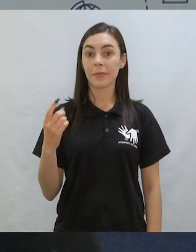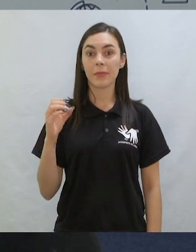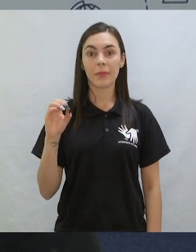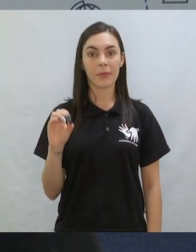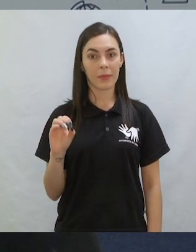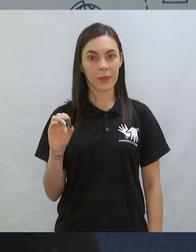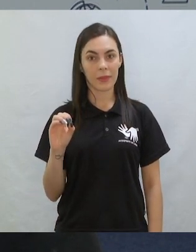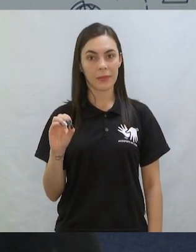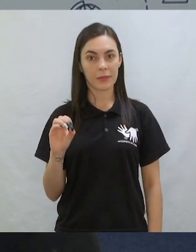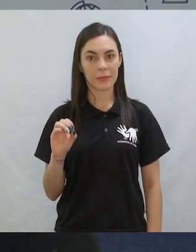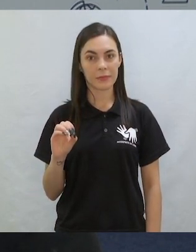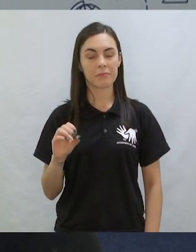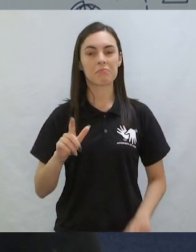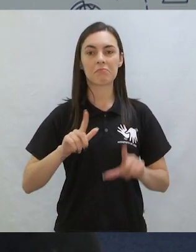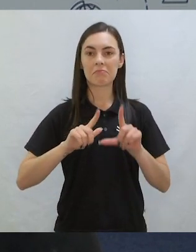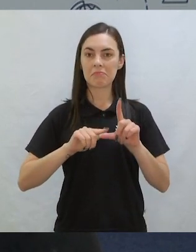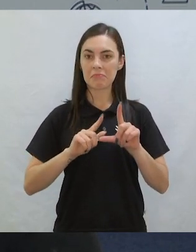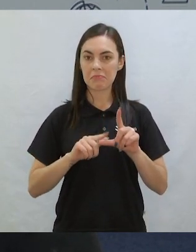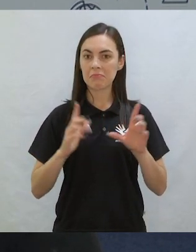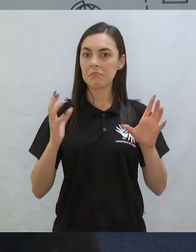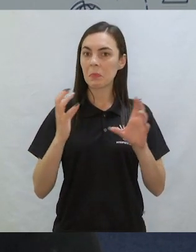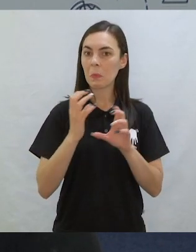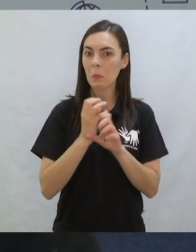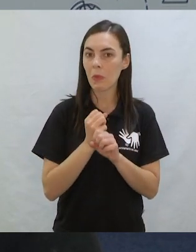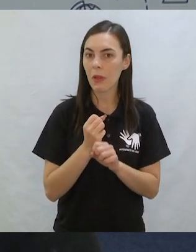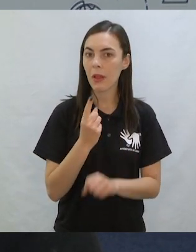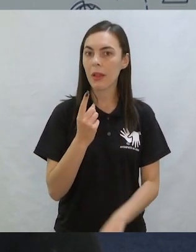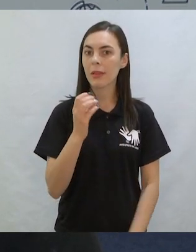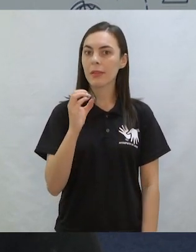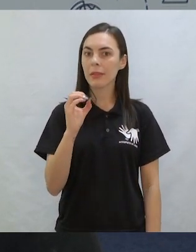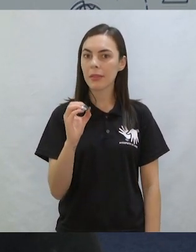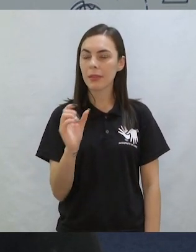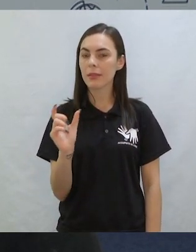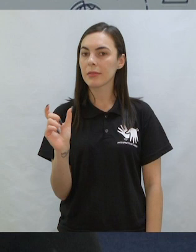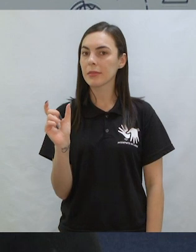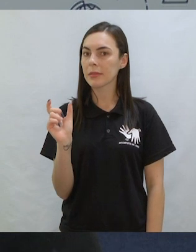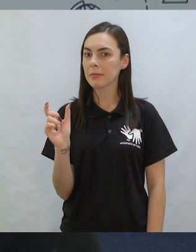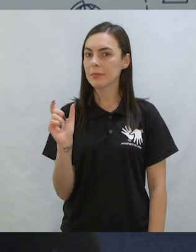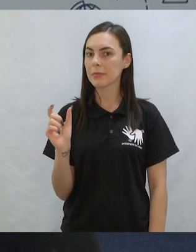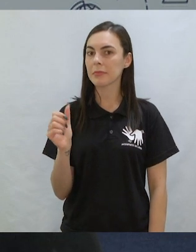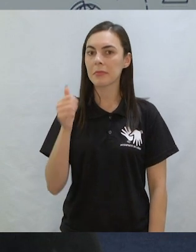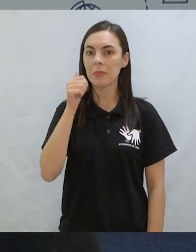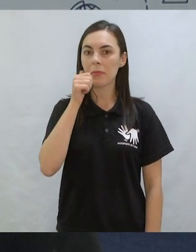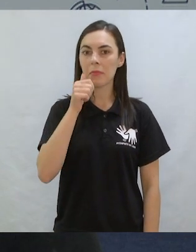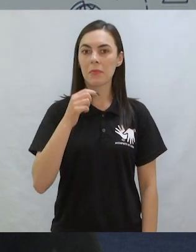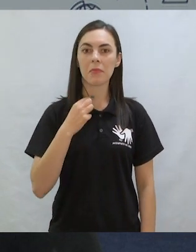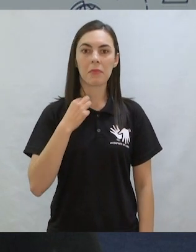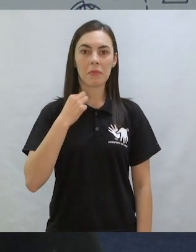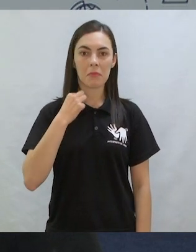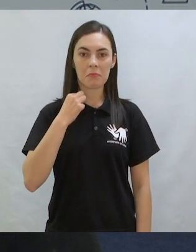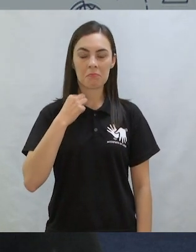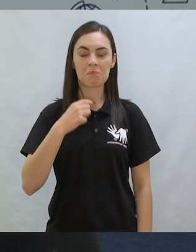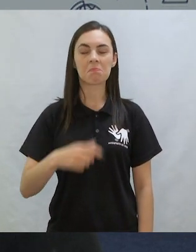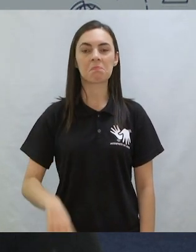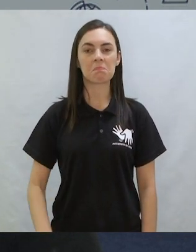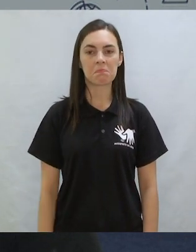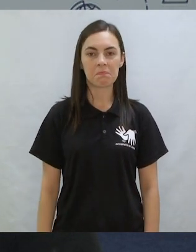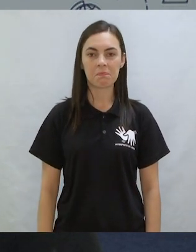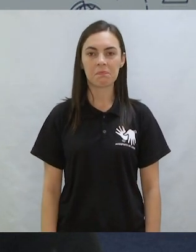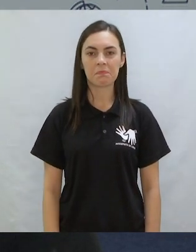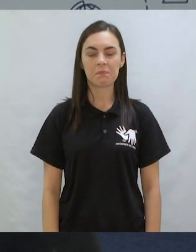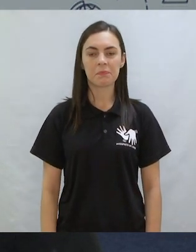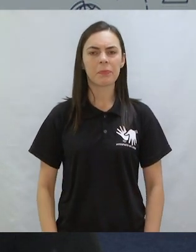oito, nove, dez. 10 letras para formar a palavra